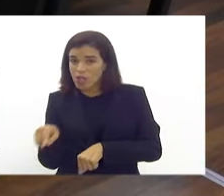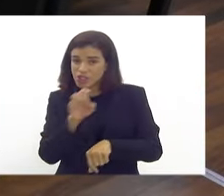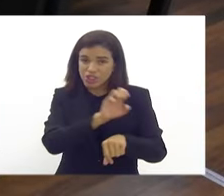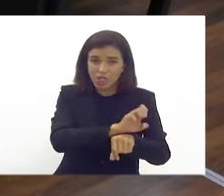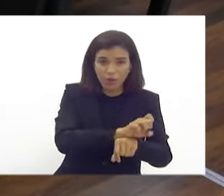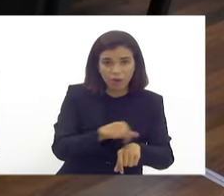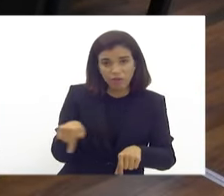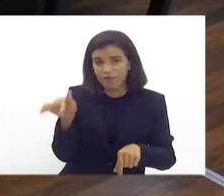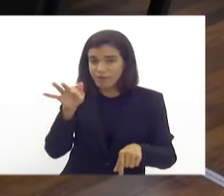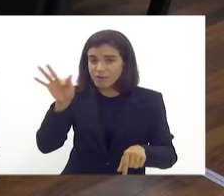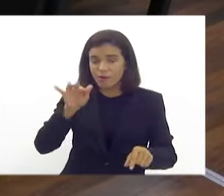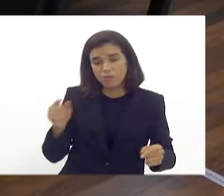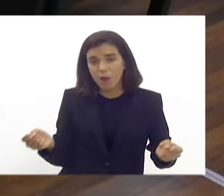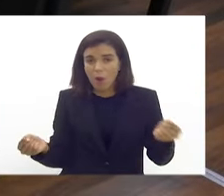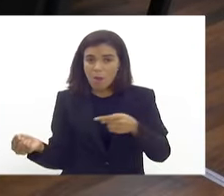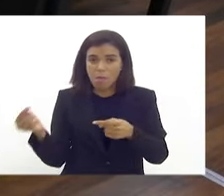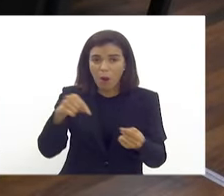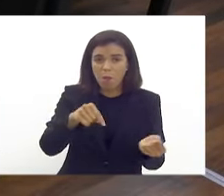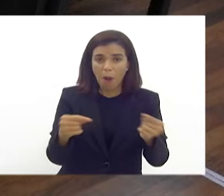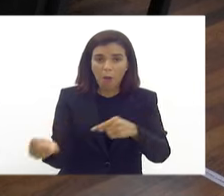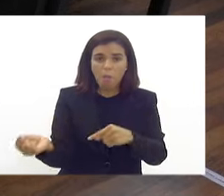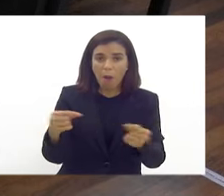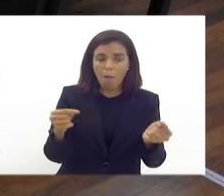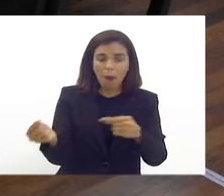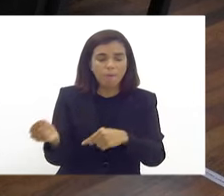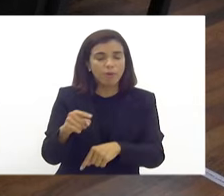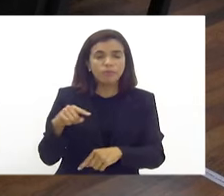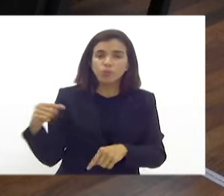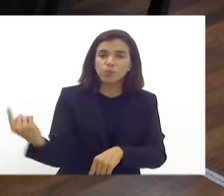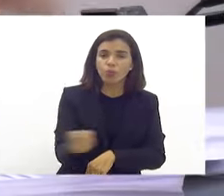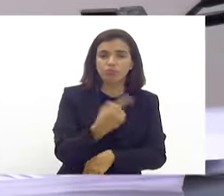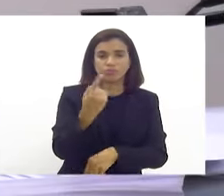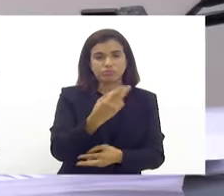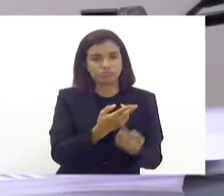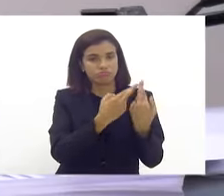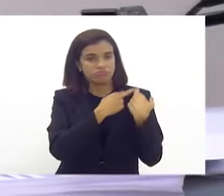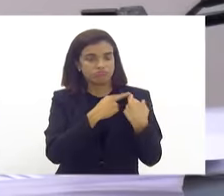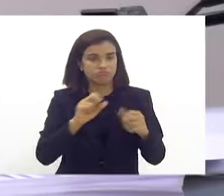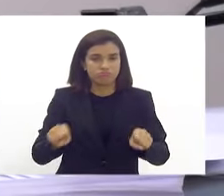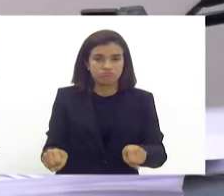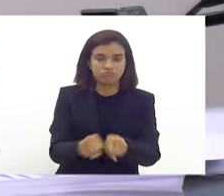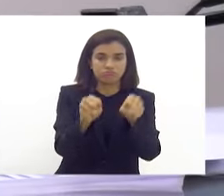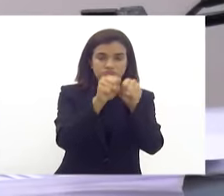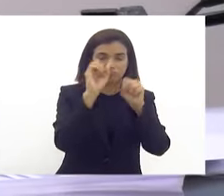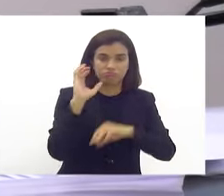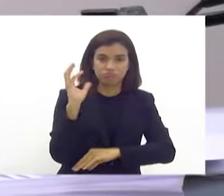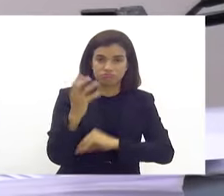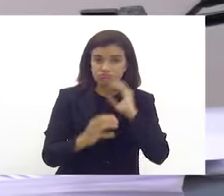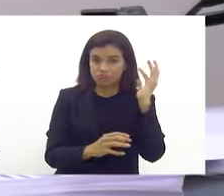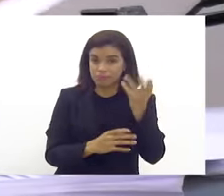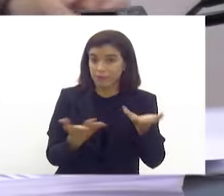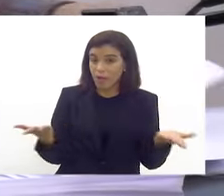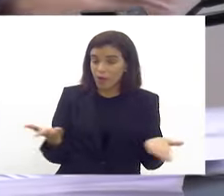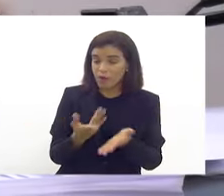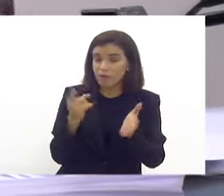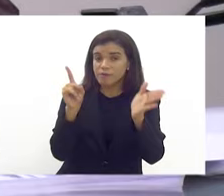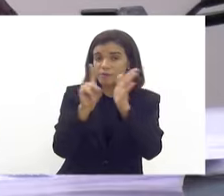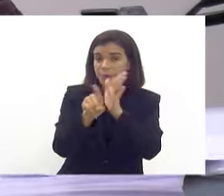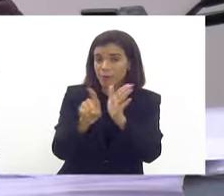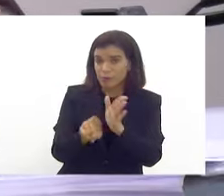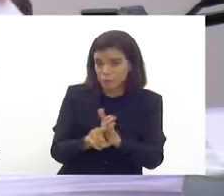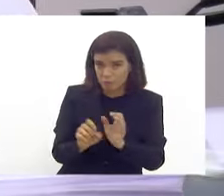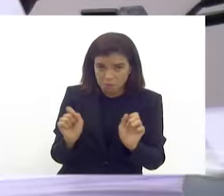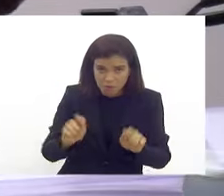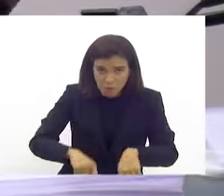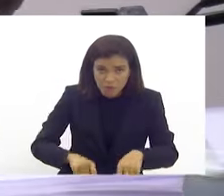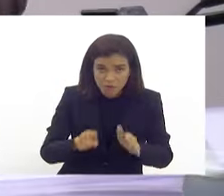Municipal acabou não tem mais isso todos são responsáveis pela questão do dano ambiental então agora vou fazer as perguntas que estão PR posso